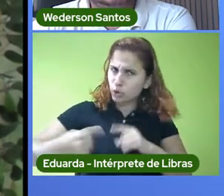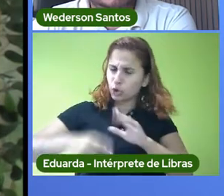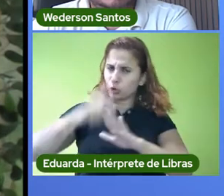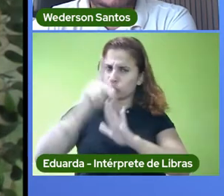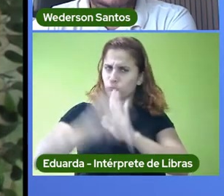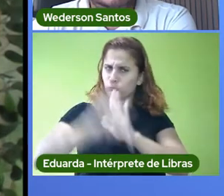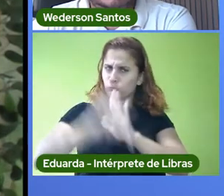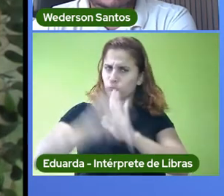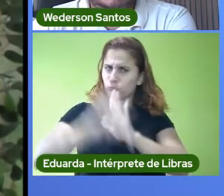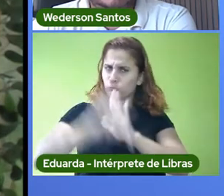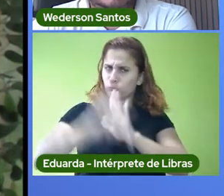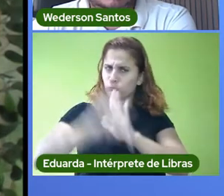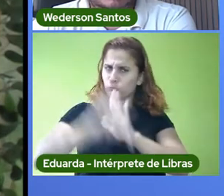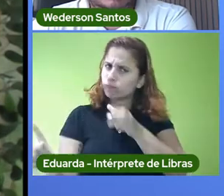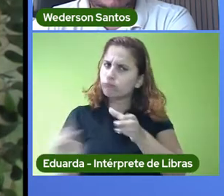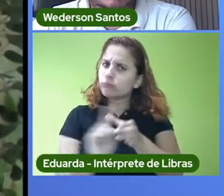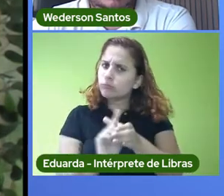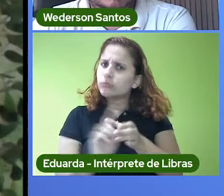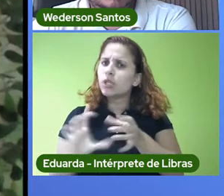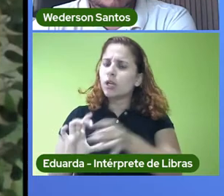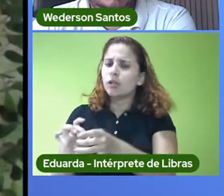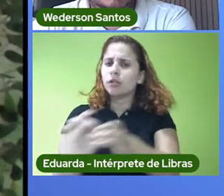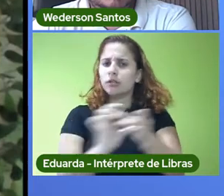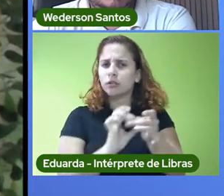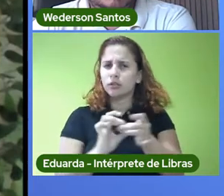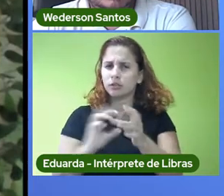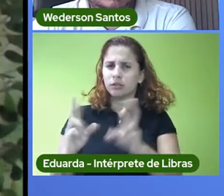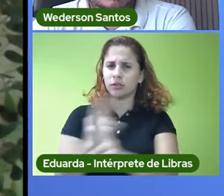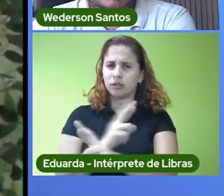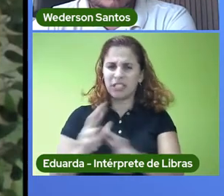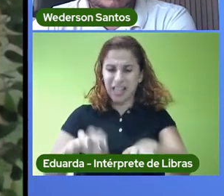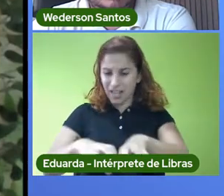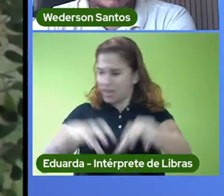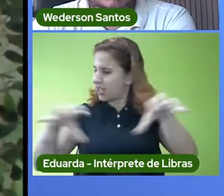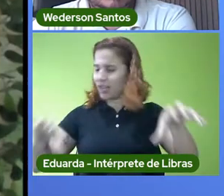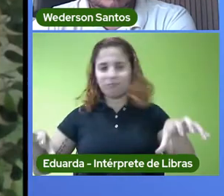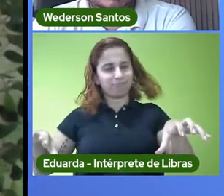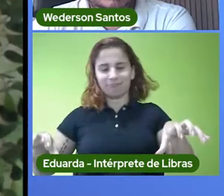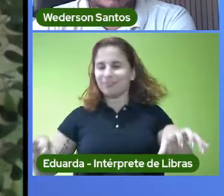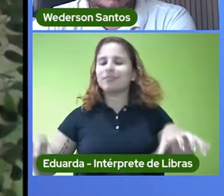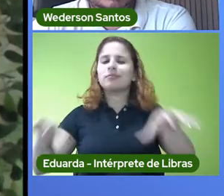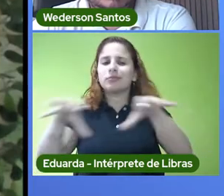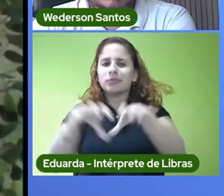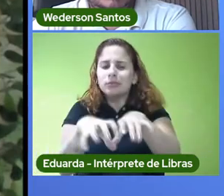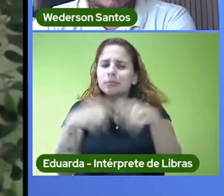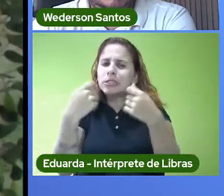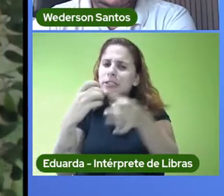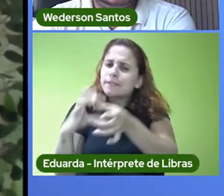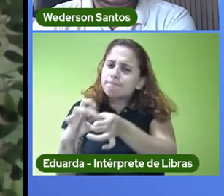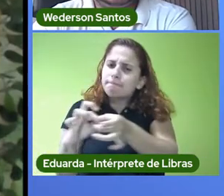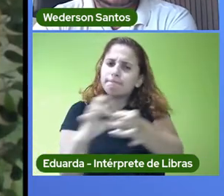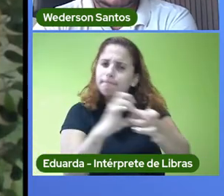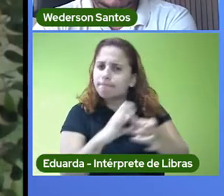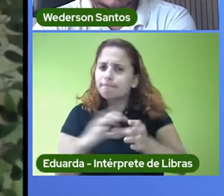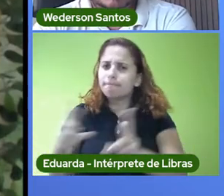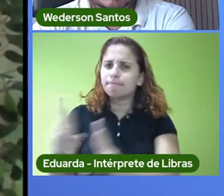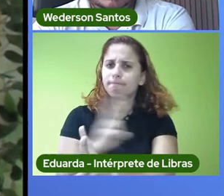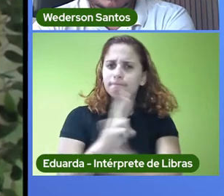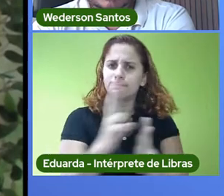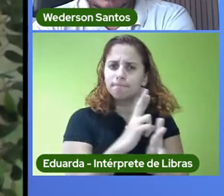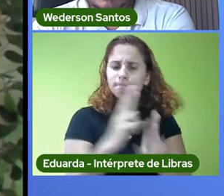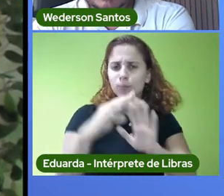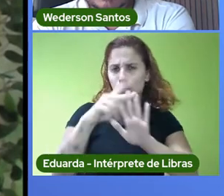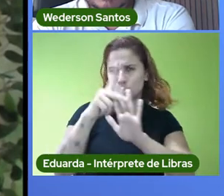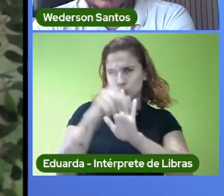né? E não só de forma isolada. E eu acho que a gente se coloca, enquanto instituição, enquanto movimento